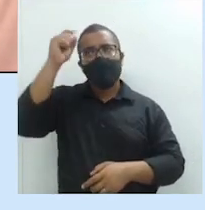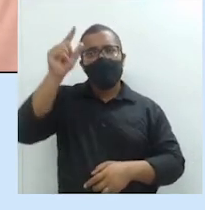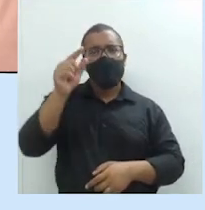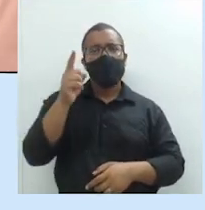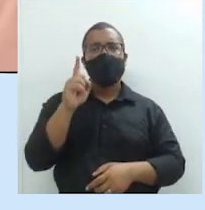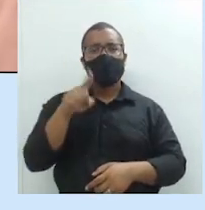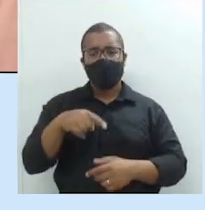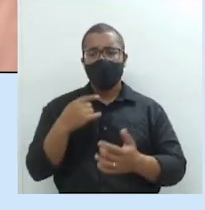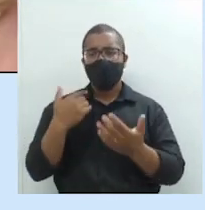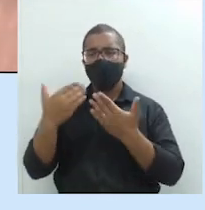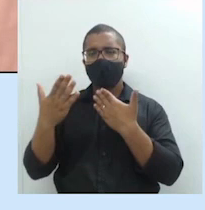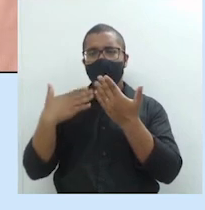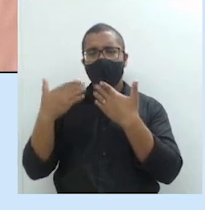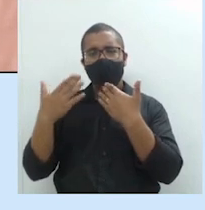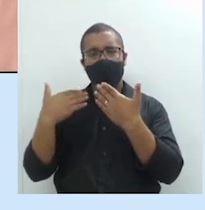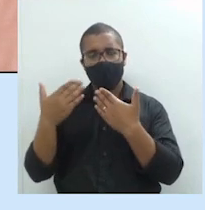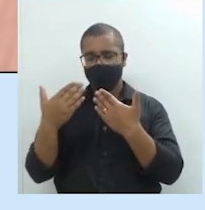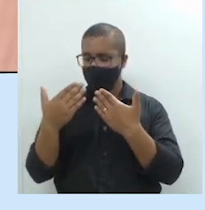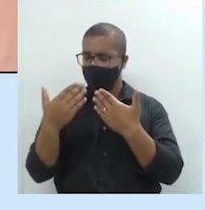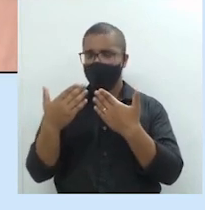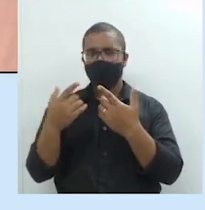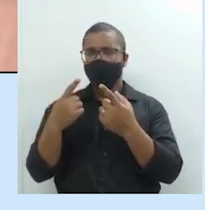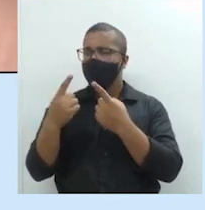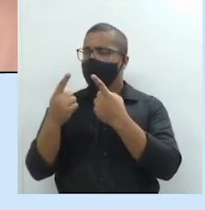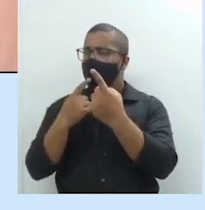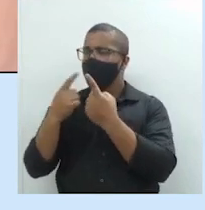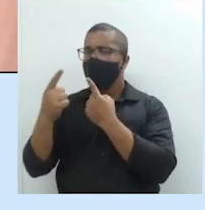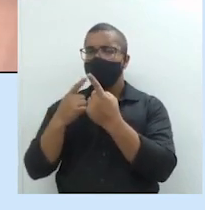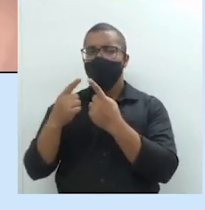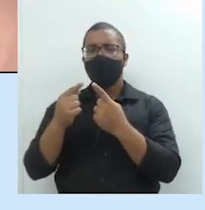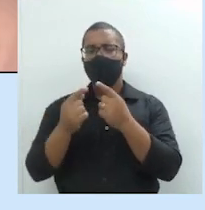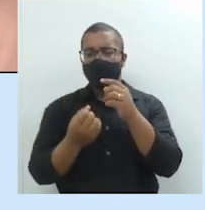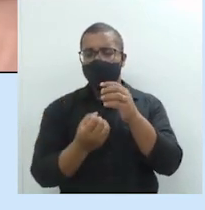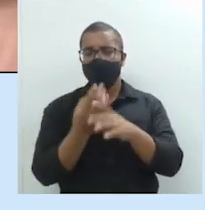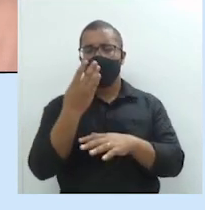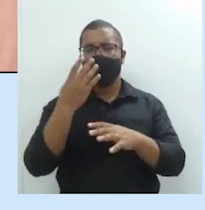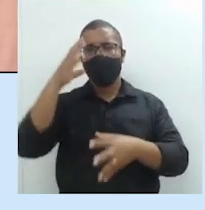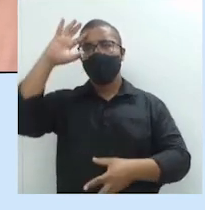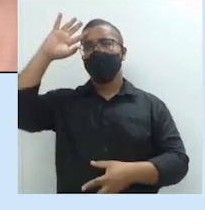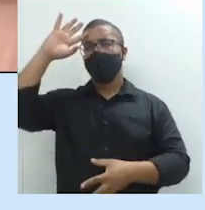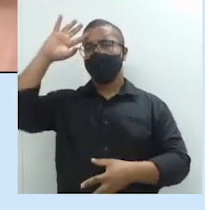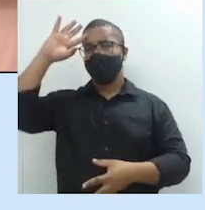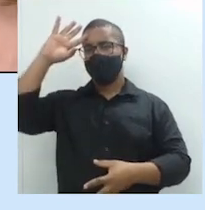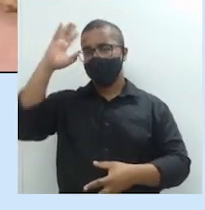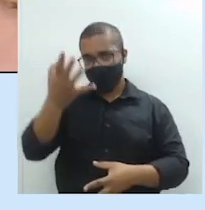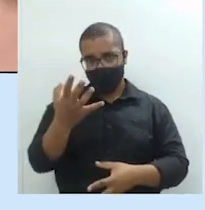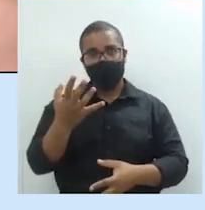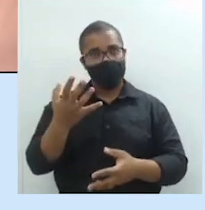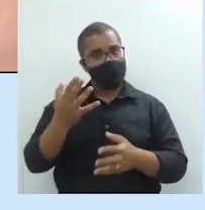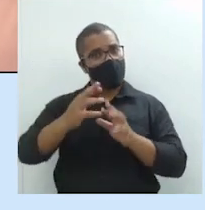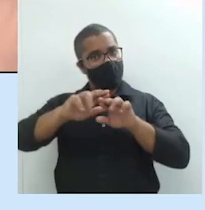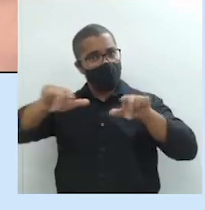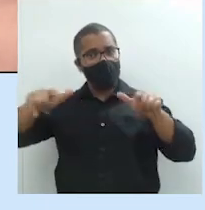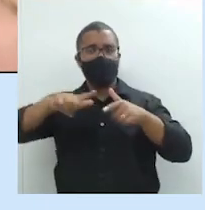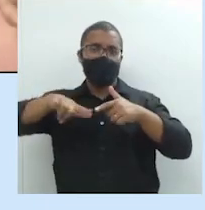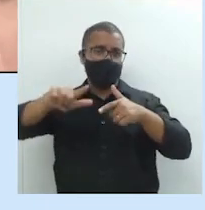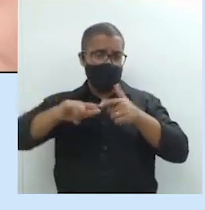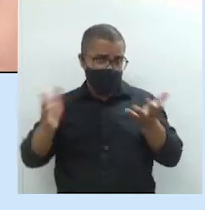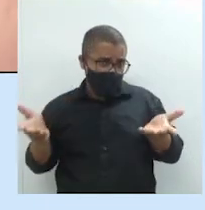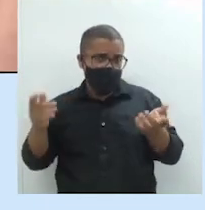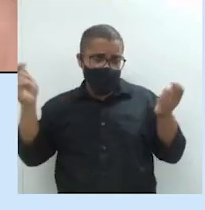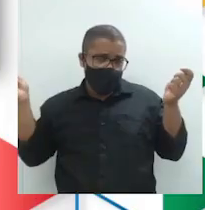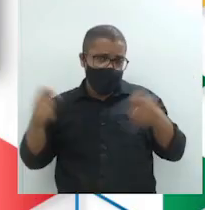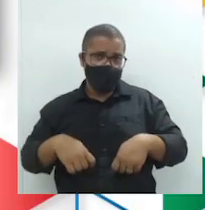o diálogo. O diálogo para quê? Para se criar uma solução para um determinado problema, etc.